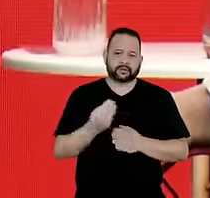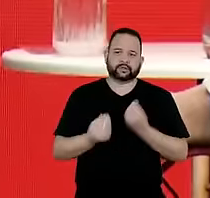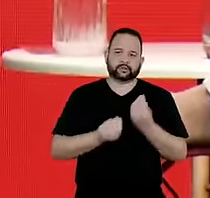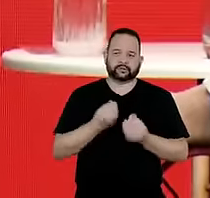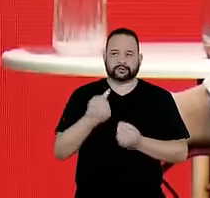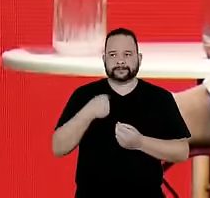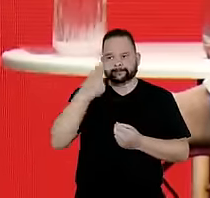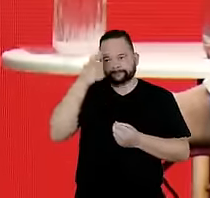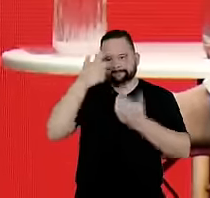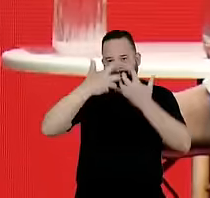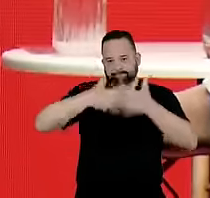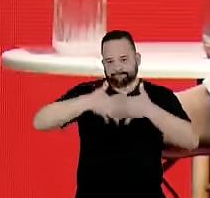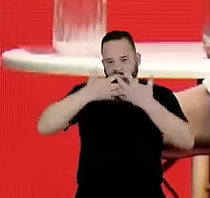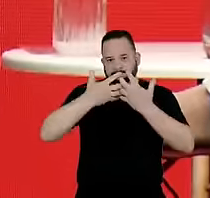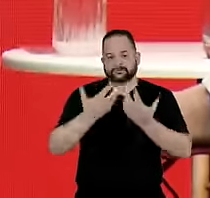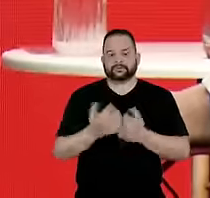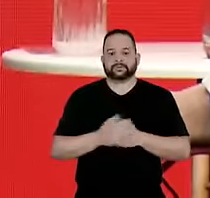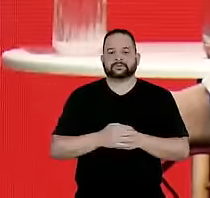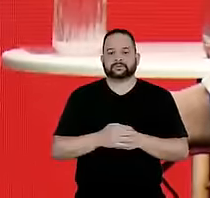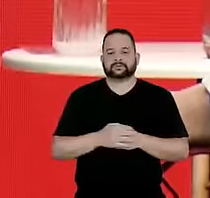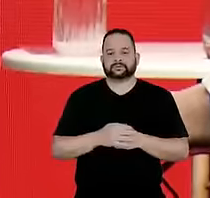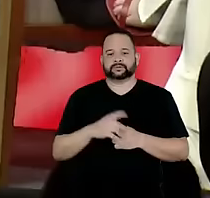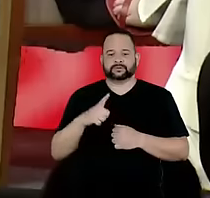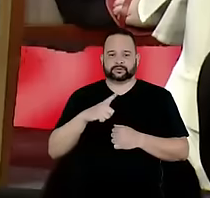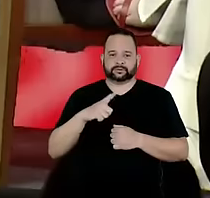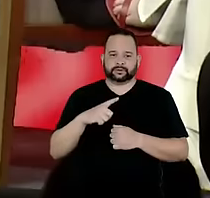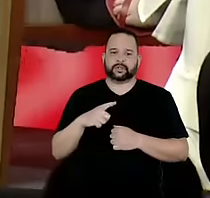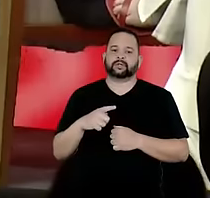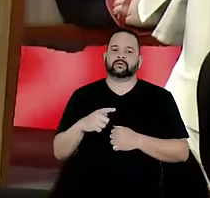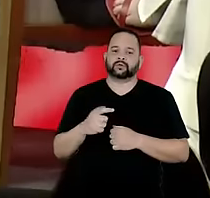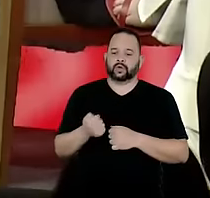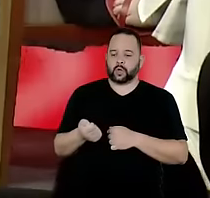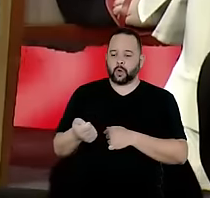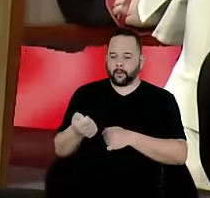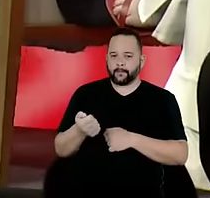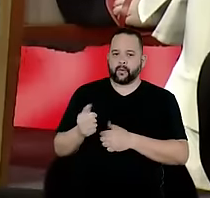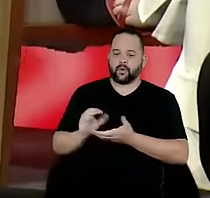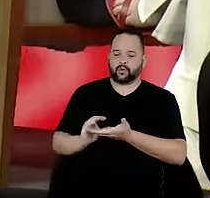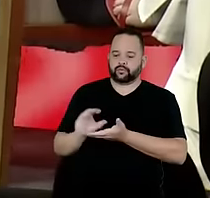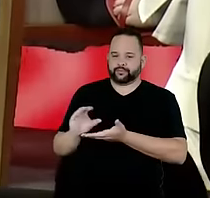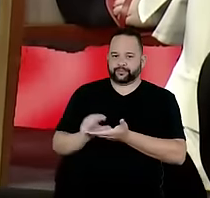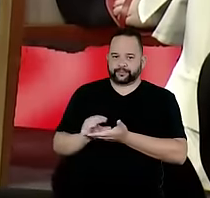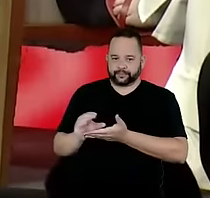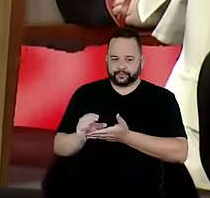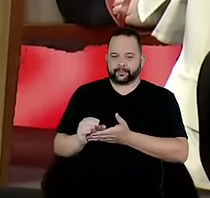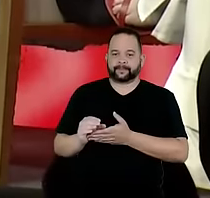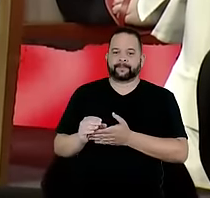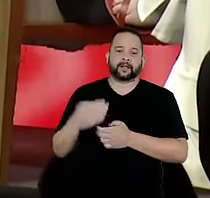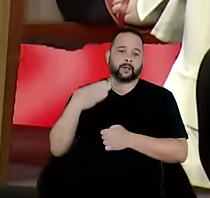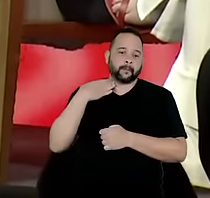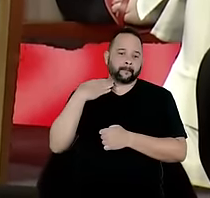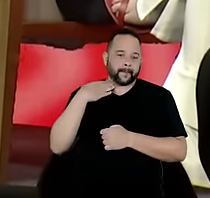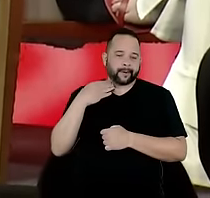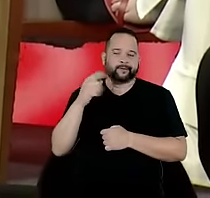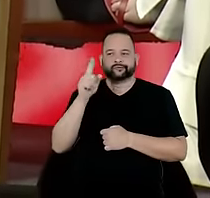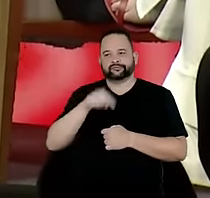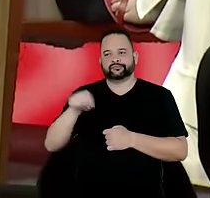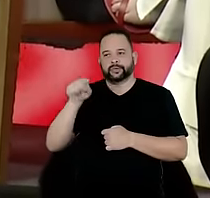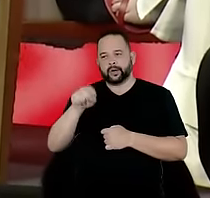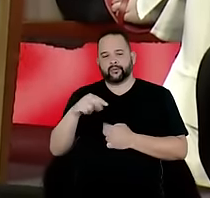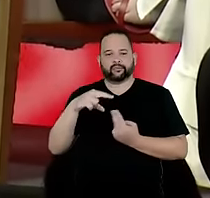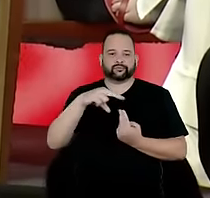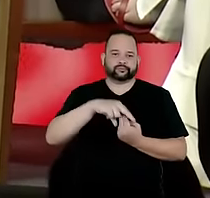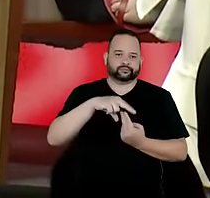parte razoável no setor financeiro né Eh dos principais bancos quer dizer Itaú Bradesco eh Banco